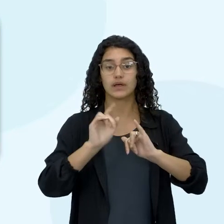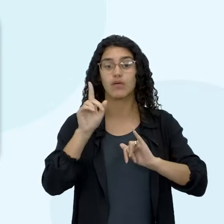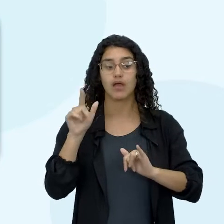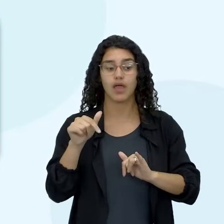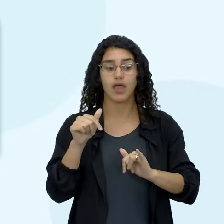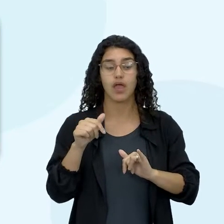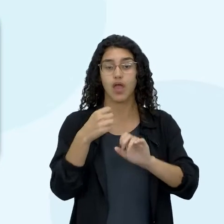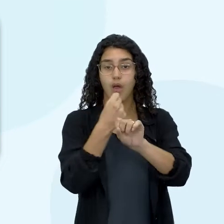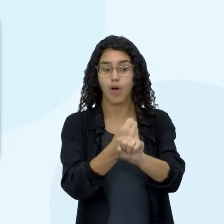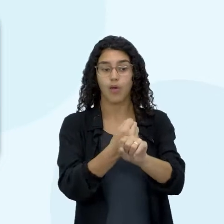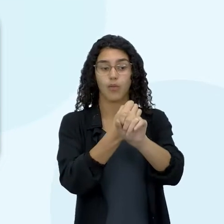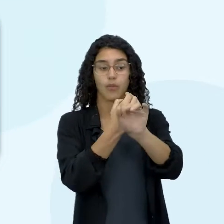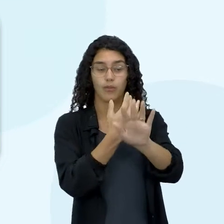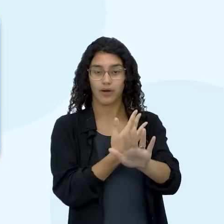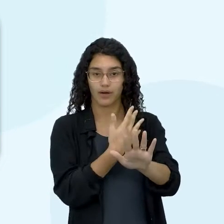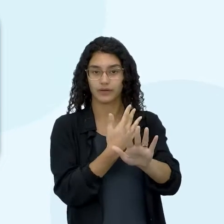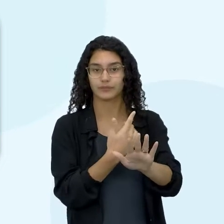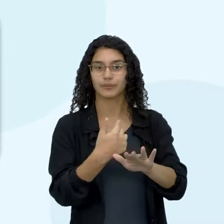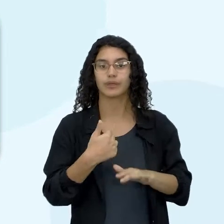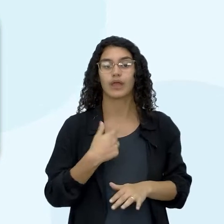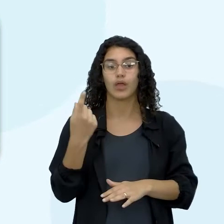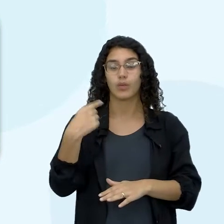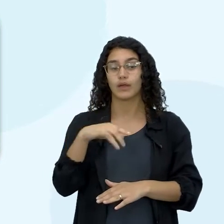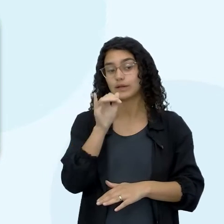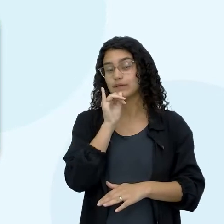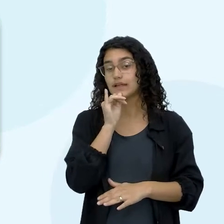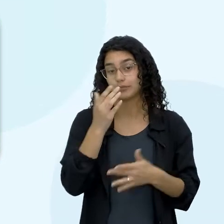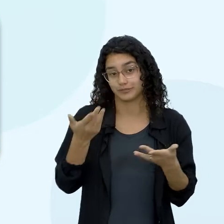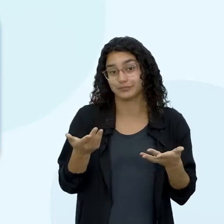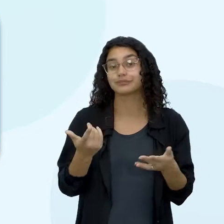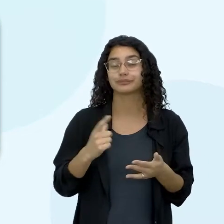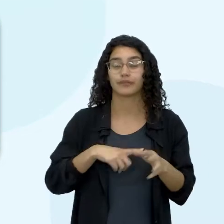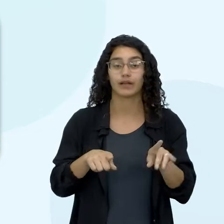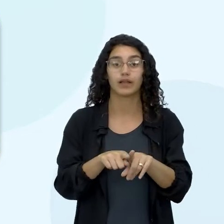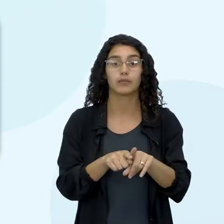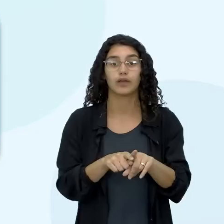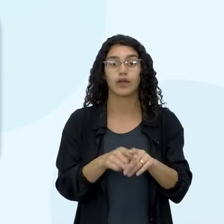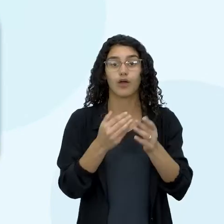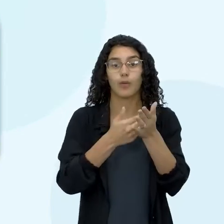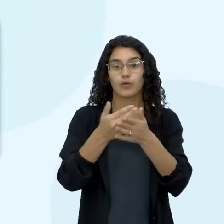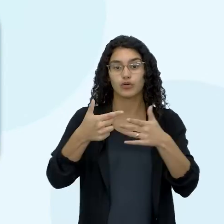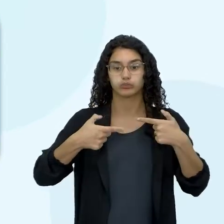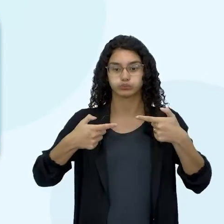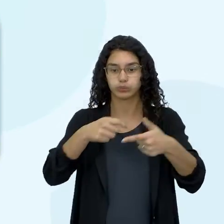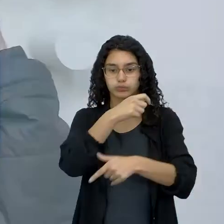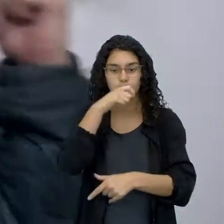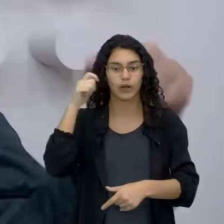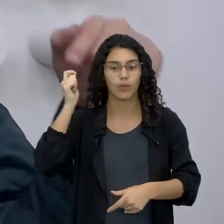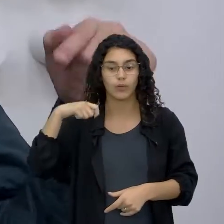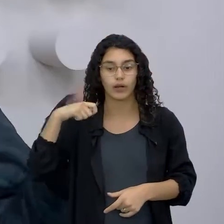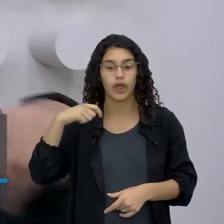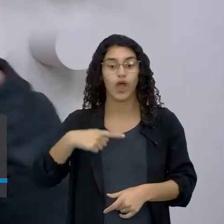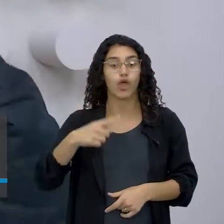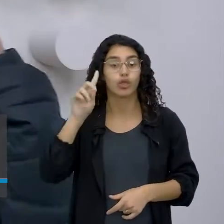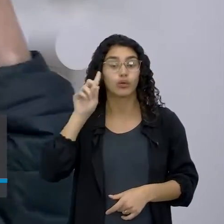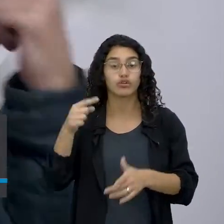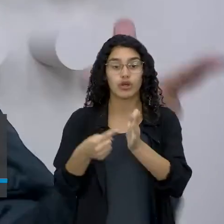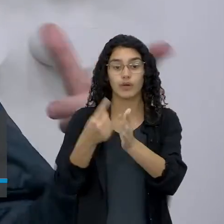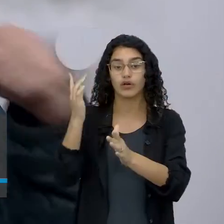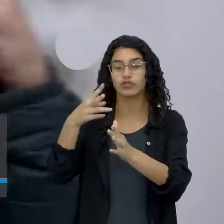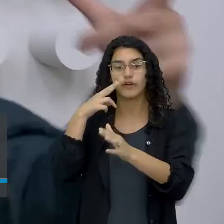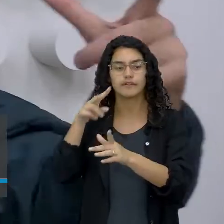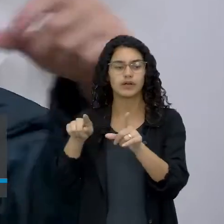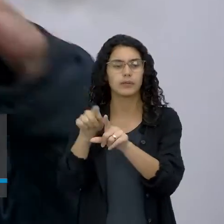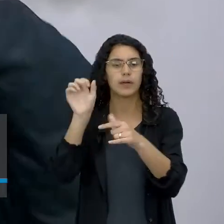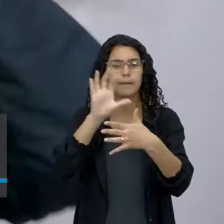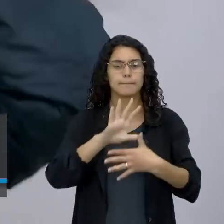são online. Eu ia dar esse exemplo, né? Começou a guerra da Ucrânia, no mesmo dia a gente já estava